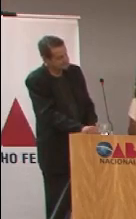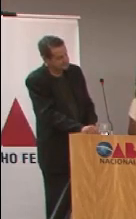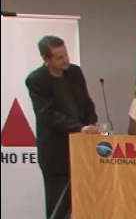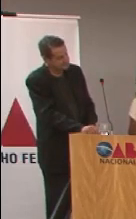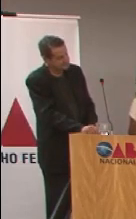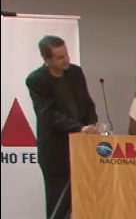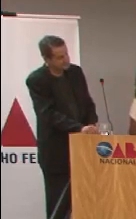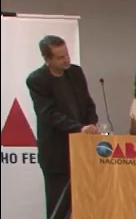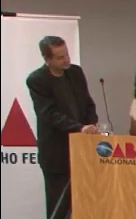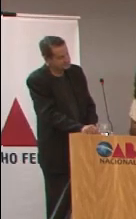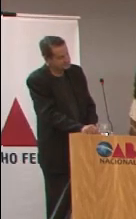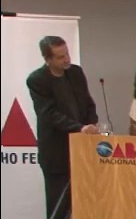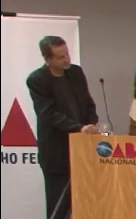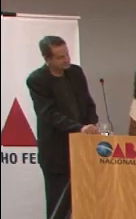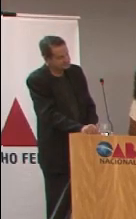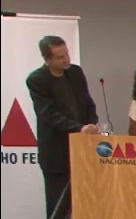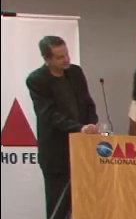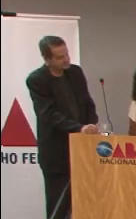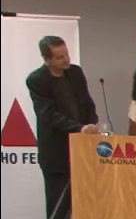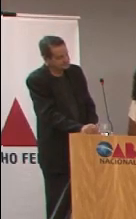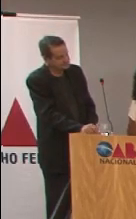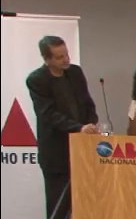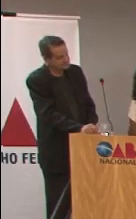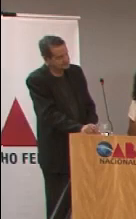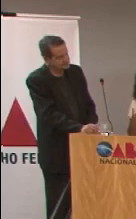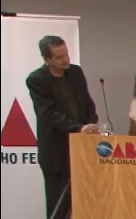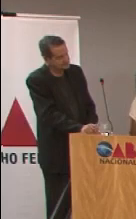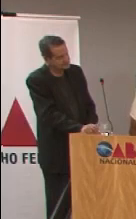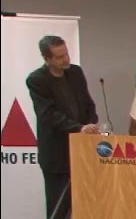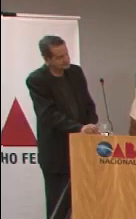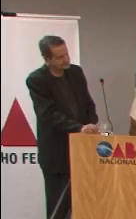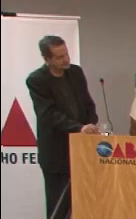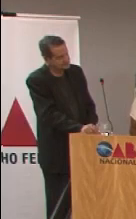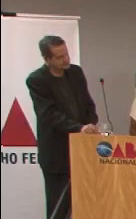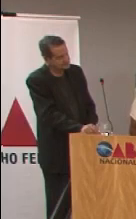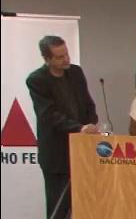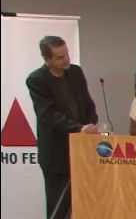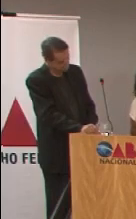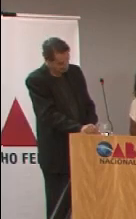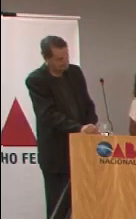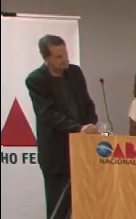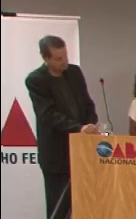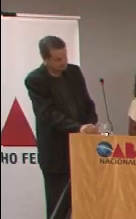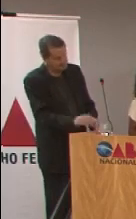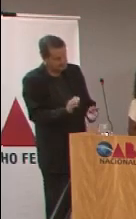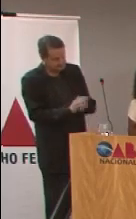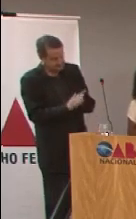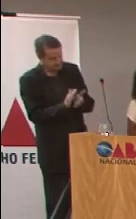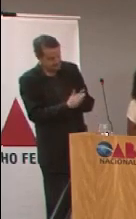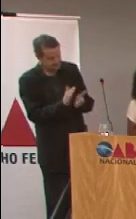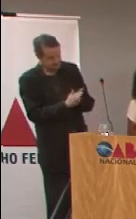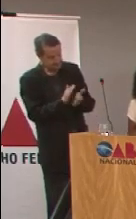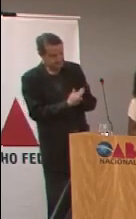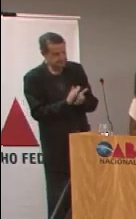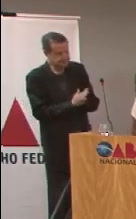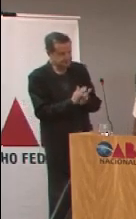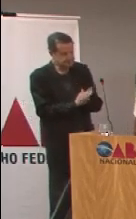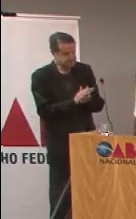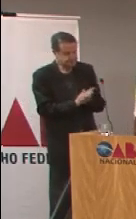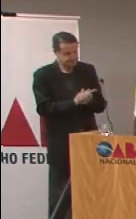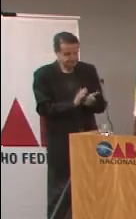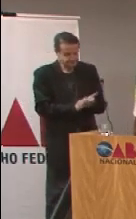e pedir a liberdade do DJ Renan da Penha, que está perseguido, preso